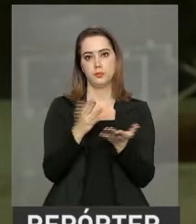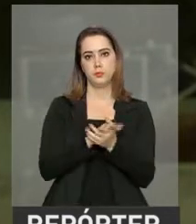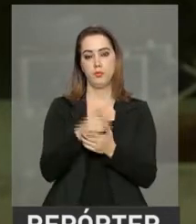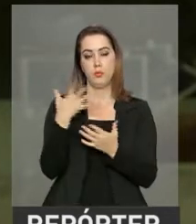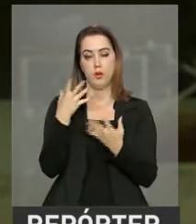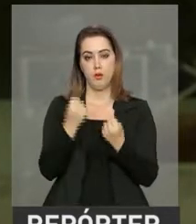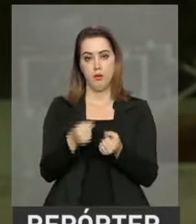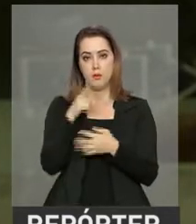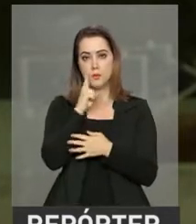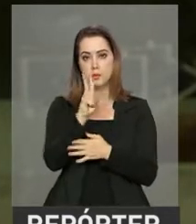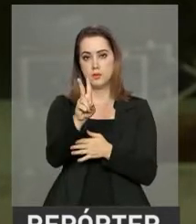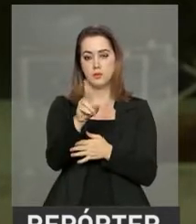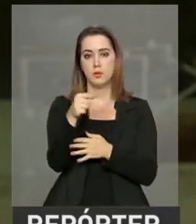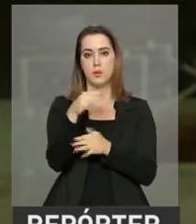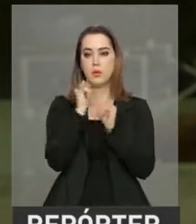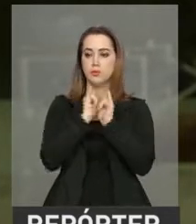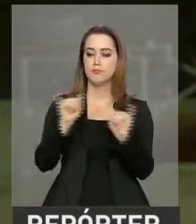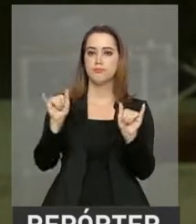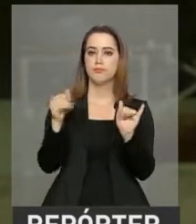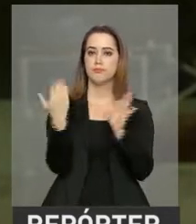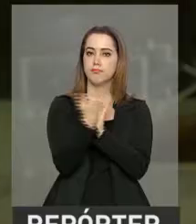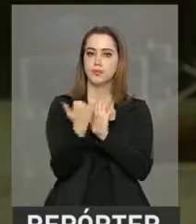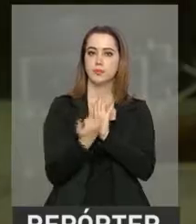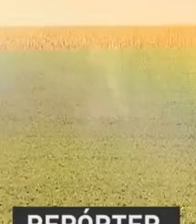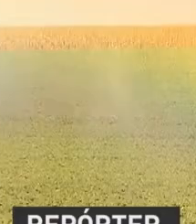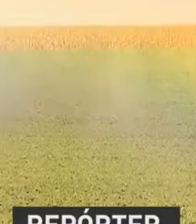uma matéria sobre o lançamento do plano.